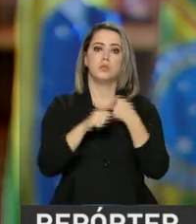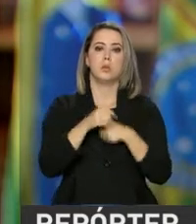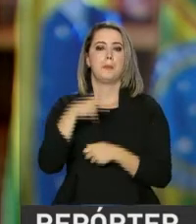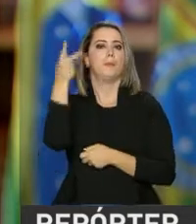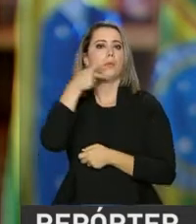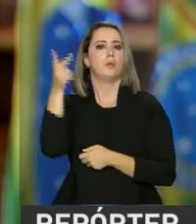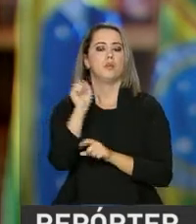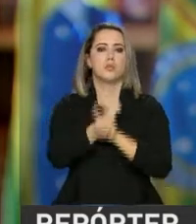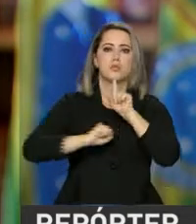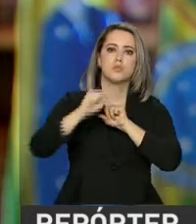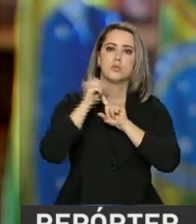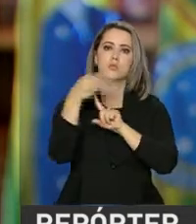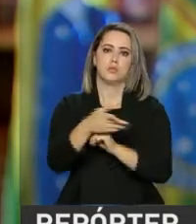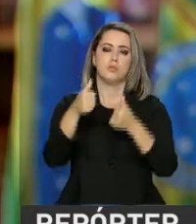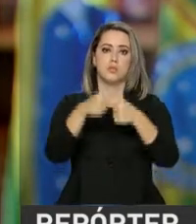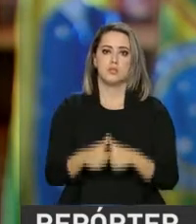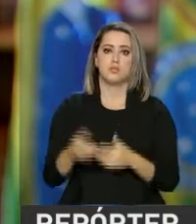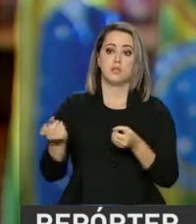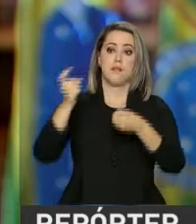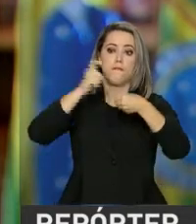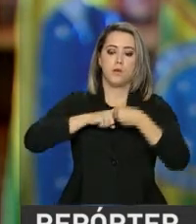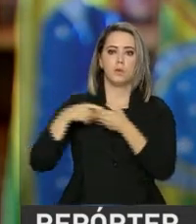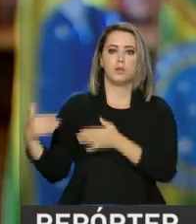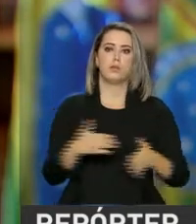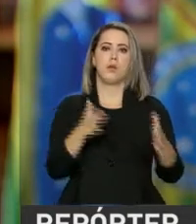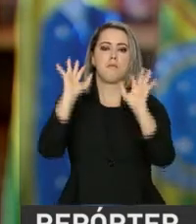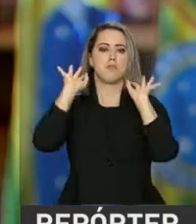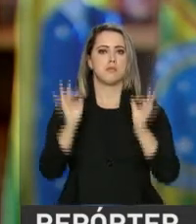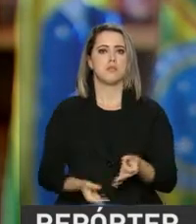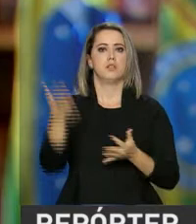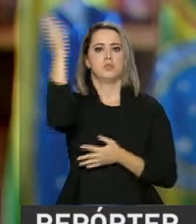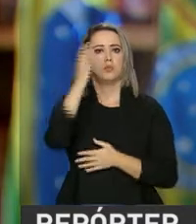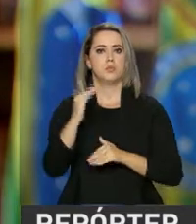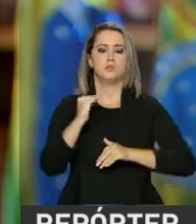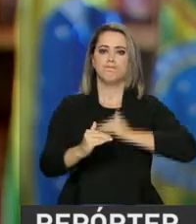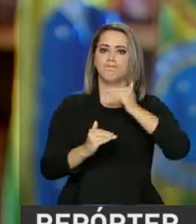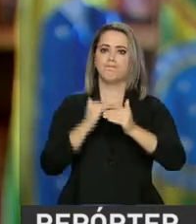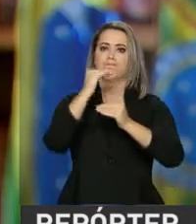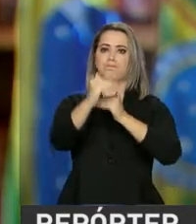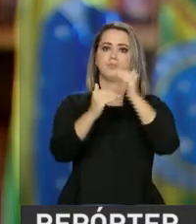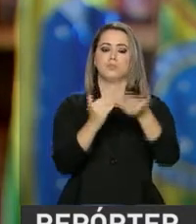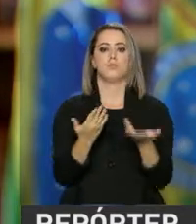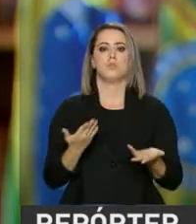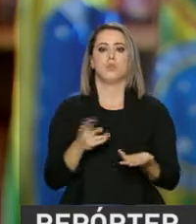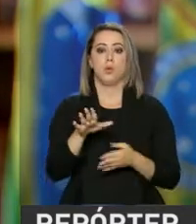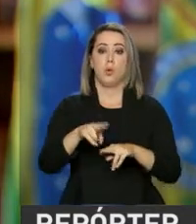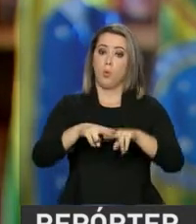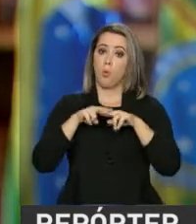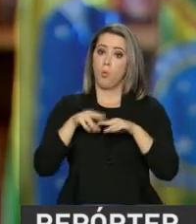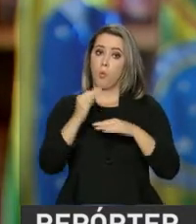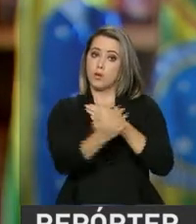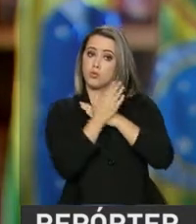e sociais que está recolocando o brasil no caminho da prosperidade do crescimento o apoio do congresso